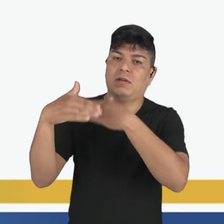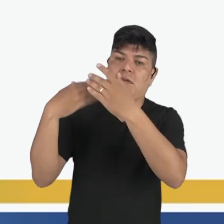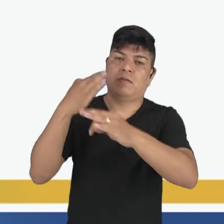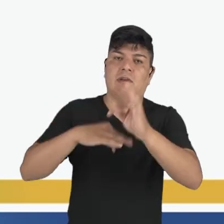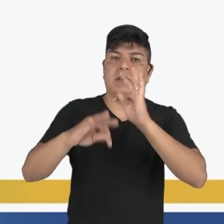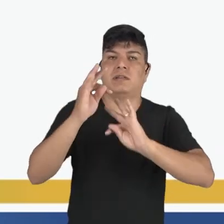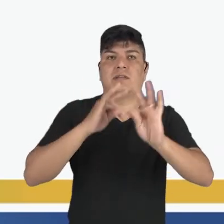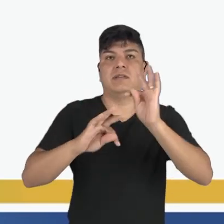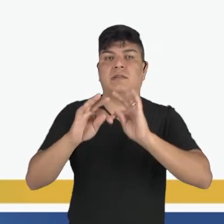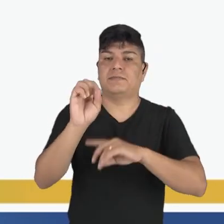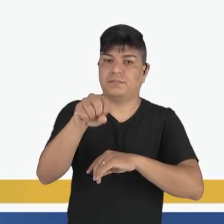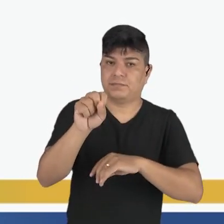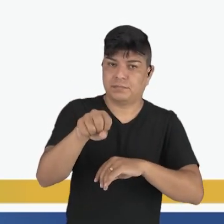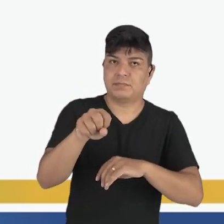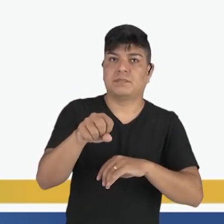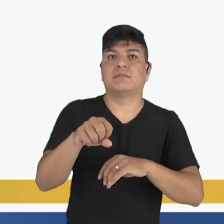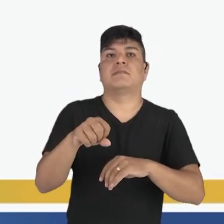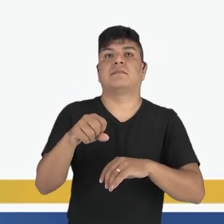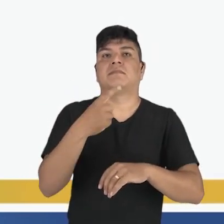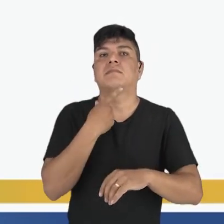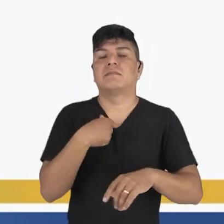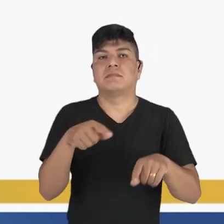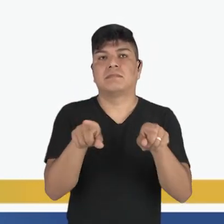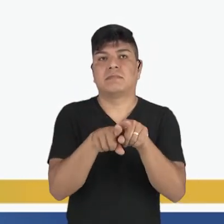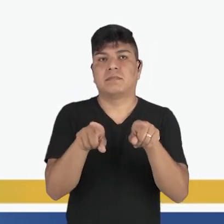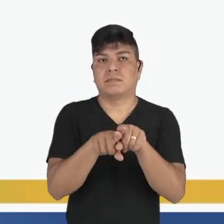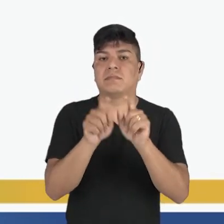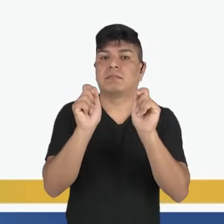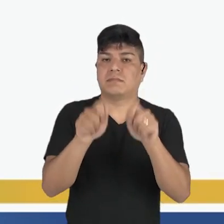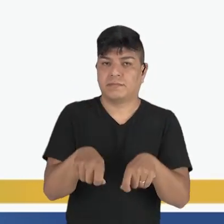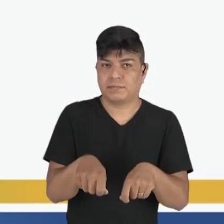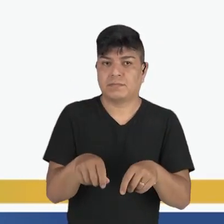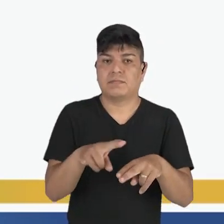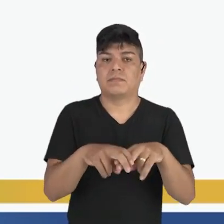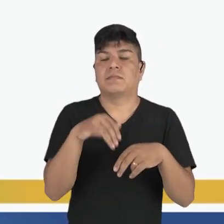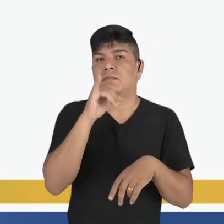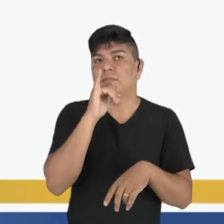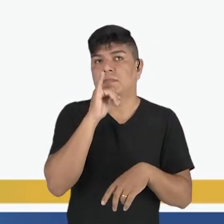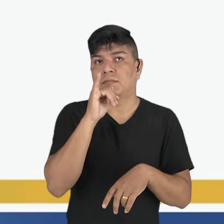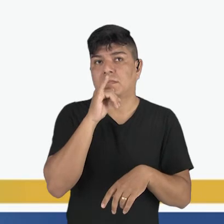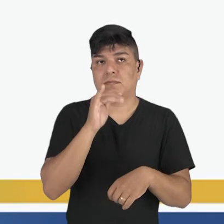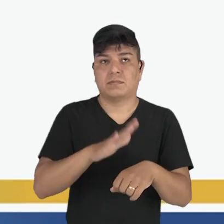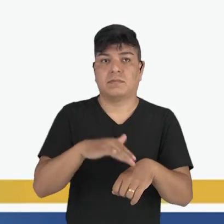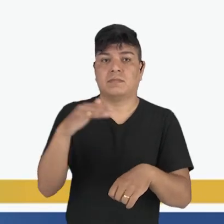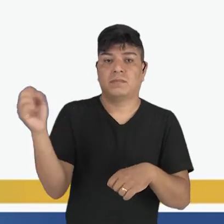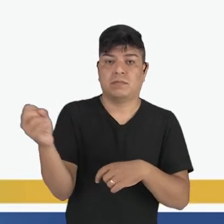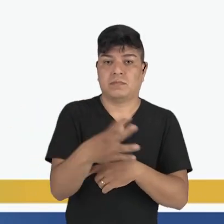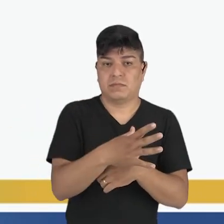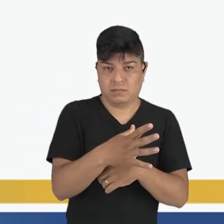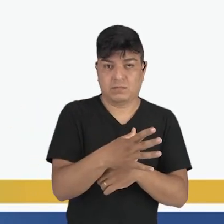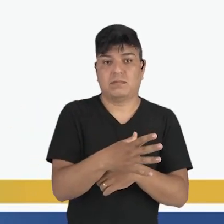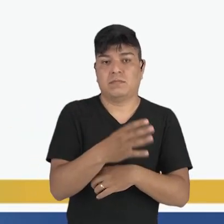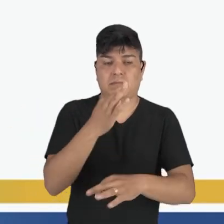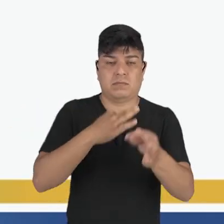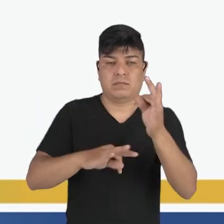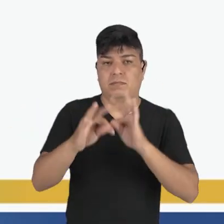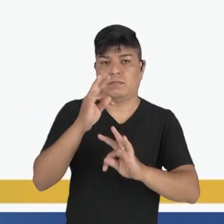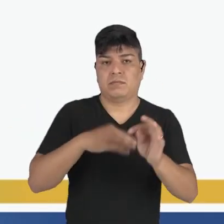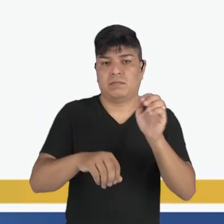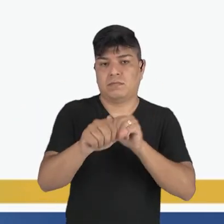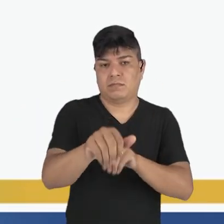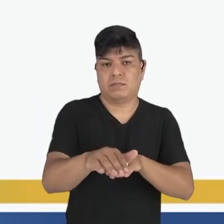avanço tecnológico? Sim, né? É até desejável, né? É possível. Por exemplo, por mais modernas que sejam as